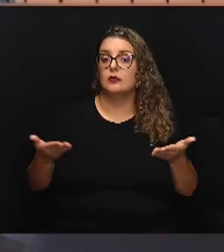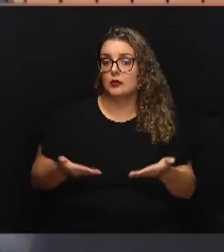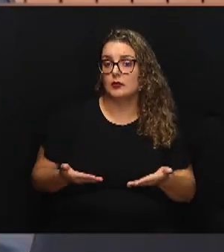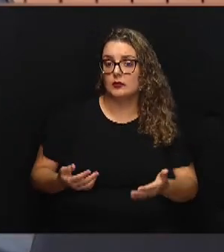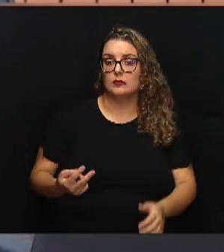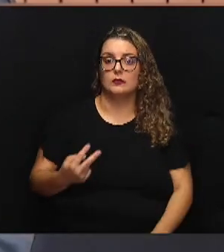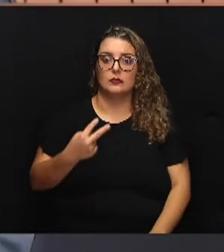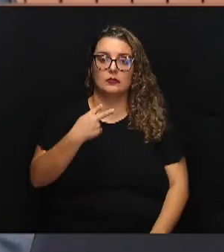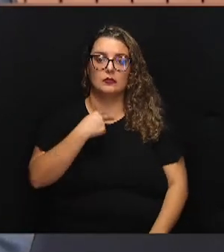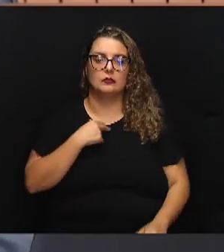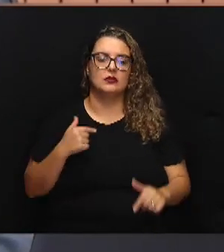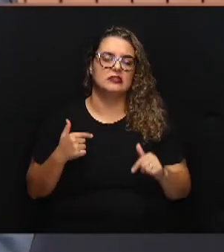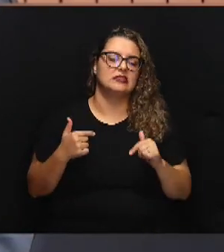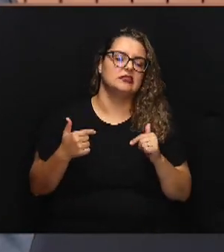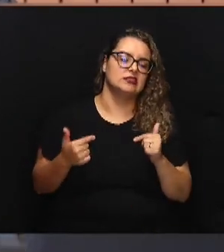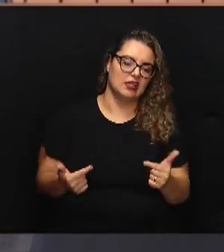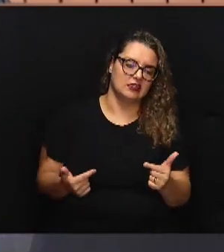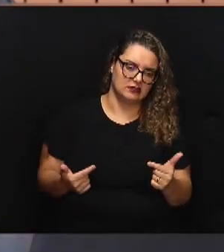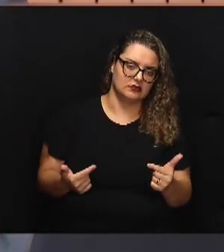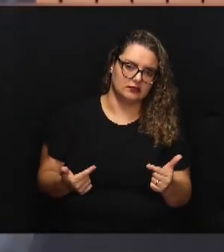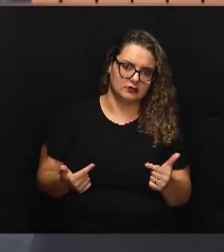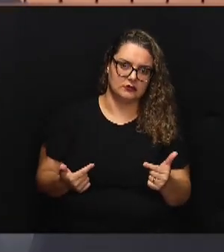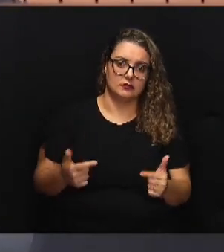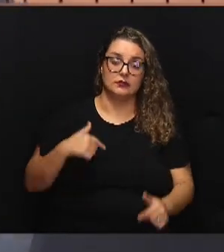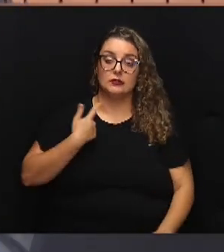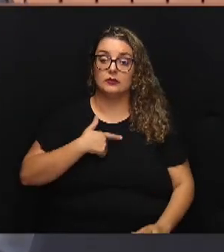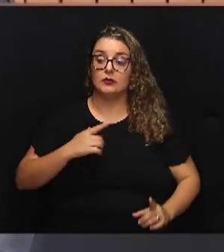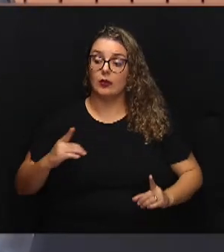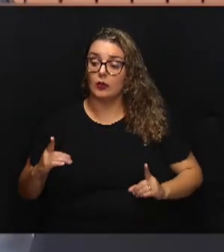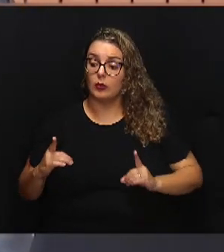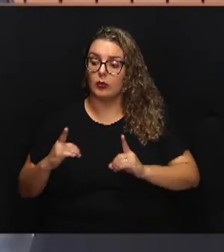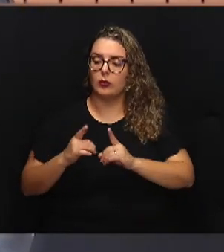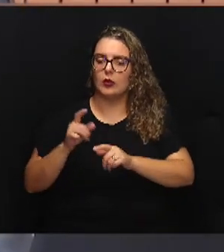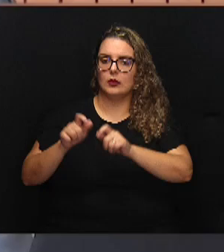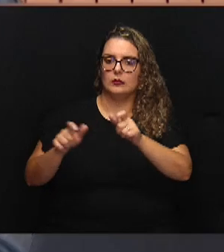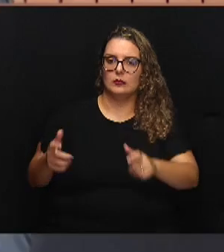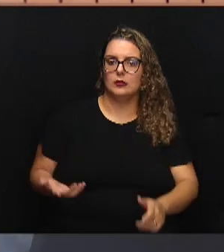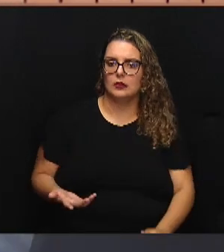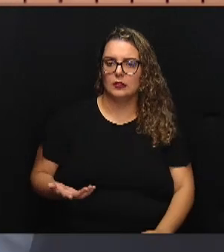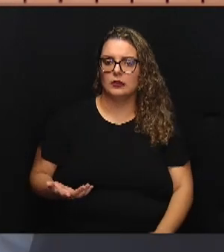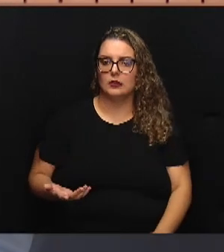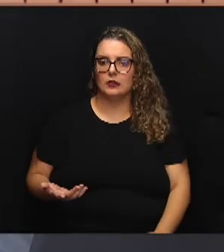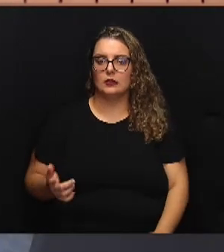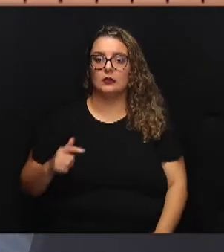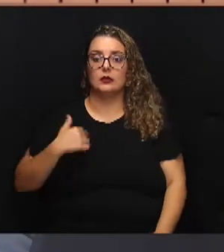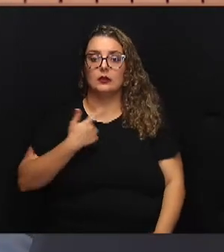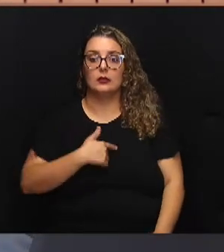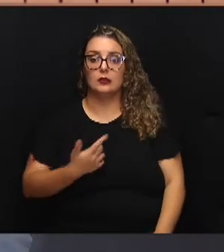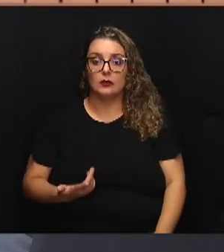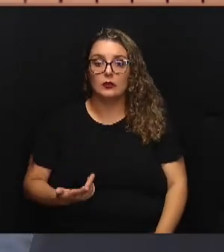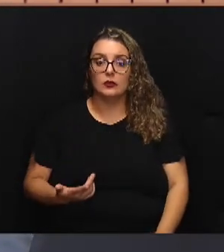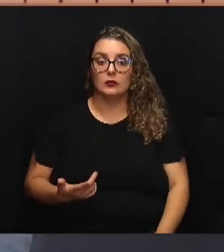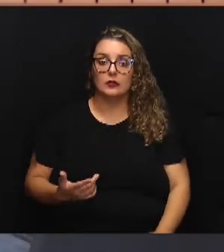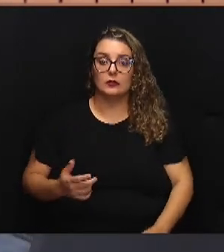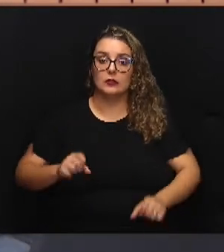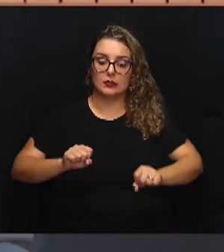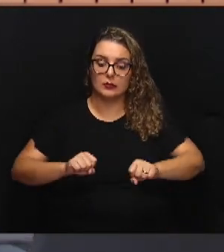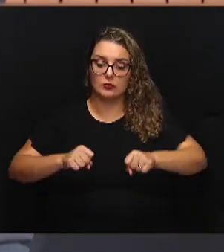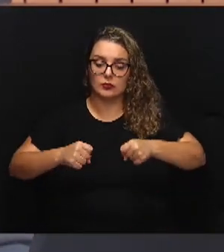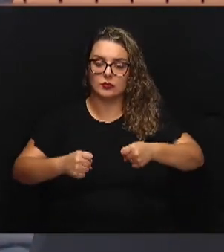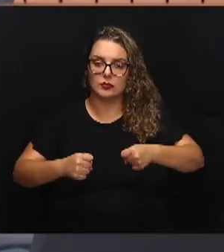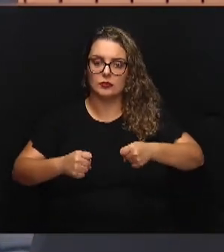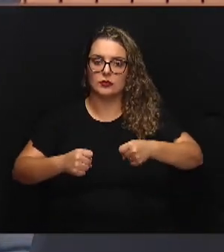pode ser chato. A gente tem que se aproximar das pessoas. A gente tem que pegar na luta aquilo